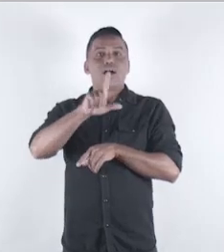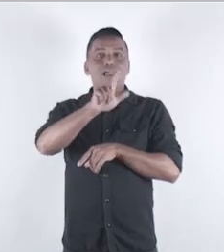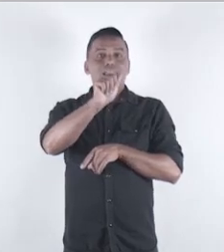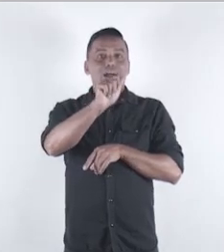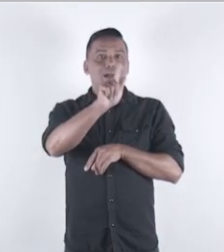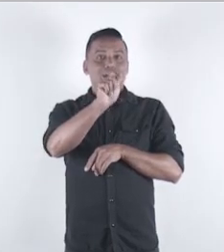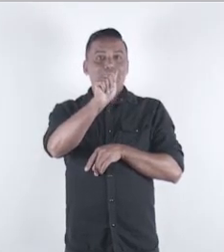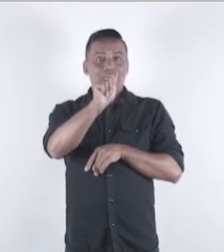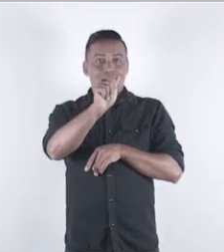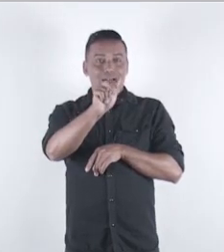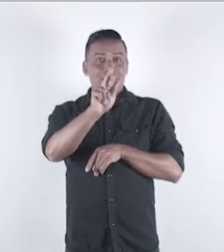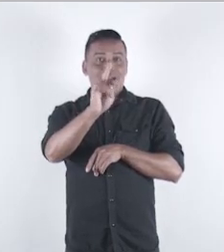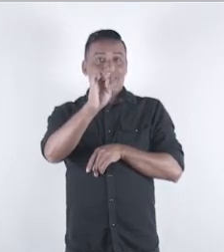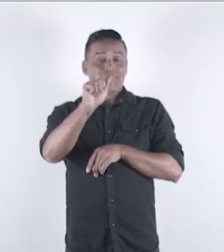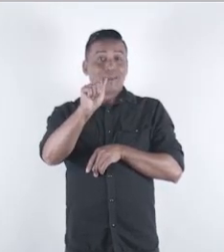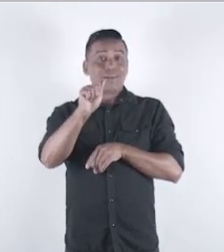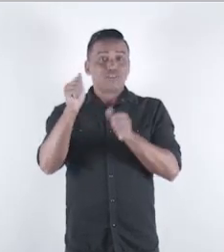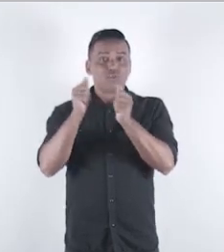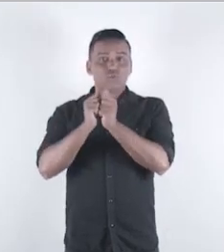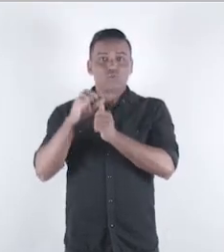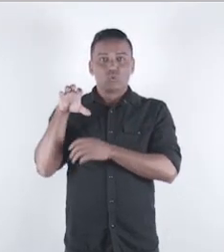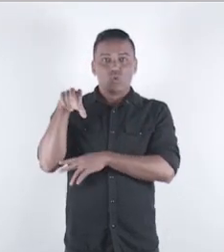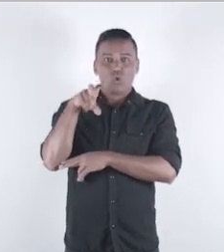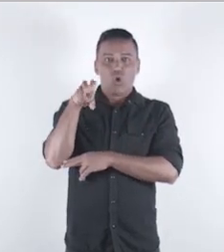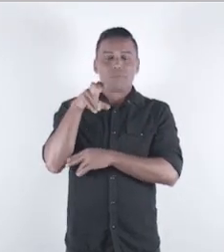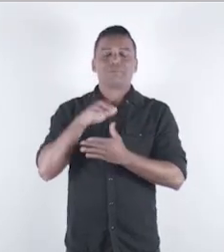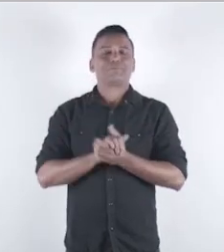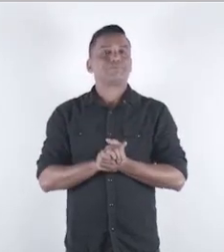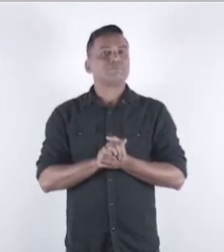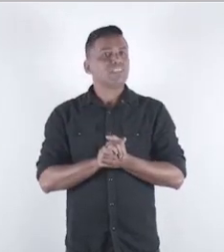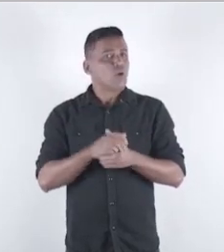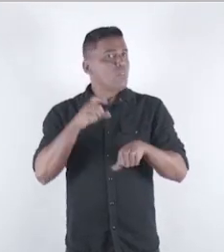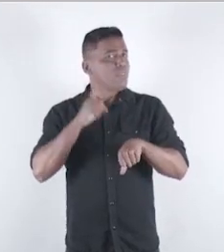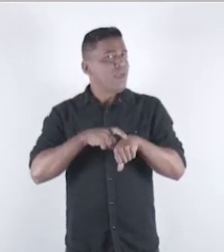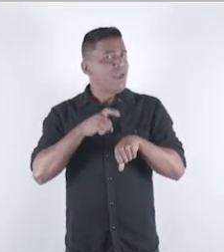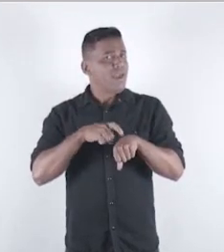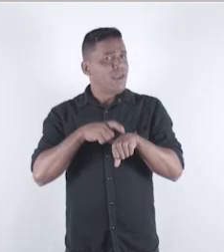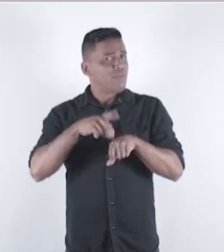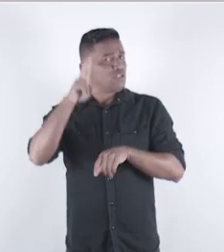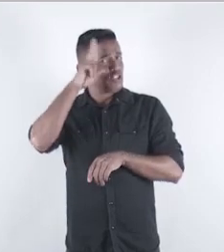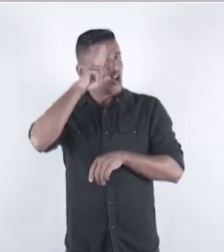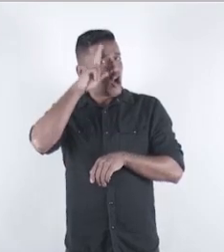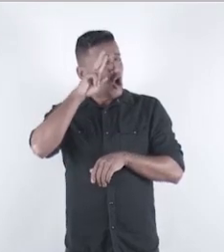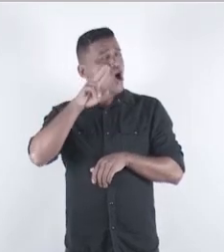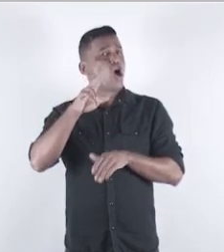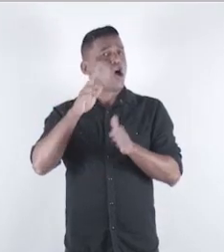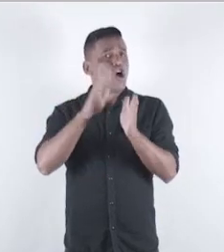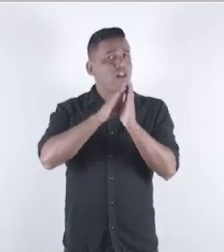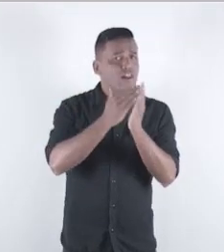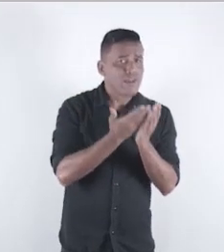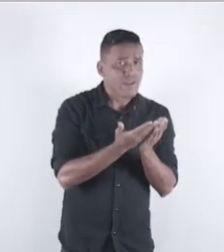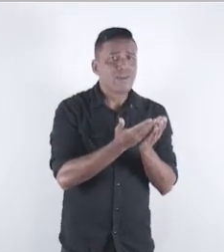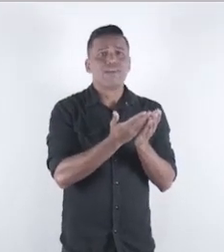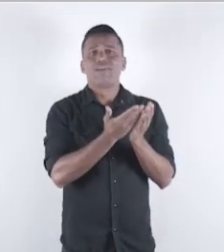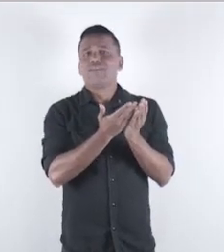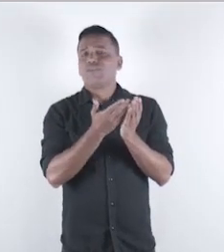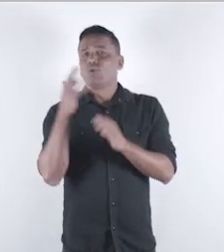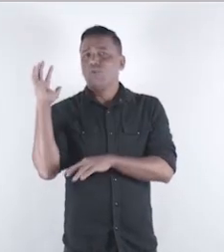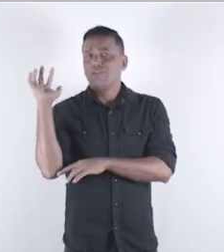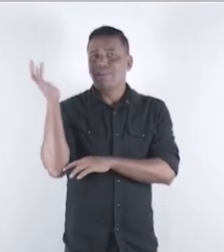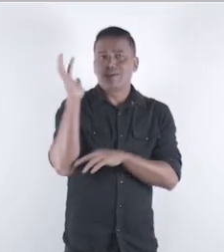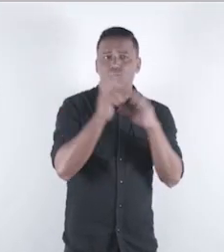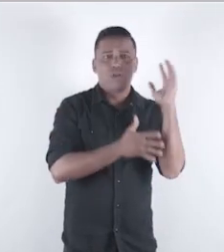onde existe uma jabuticabeira. Ao mesmo tempo em que a história da Lagarta e da Cobra se passa num ambiente de